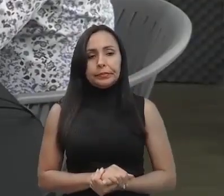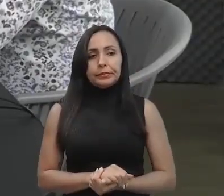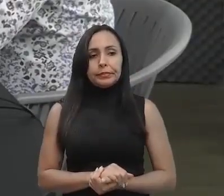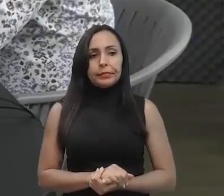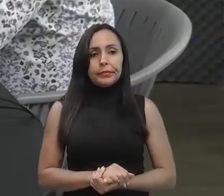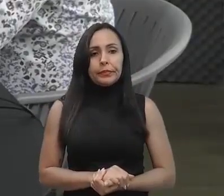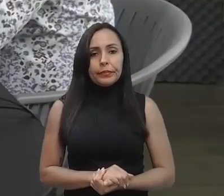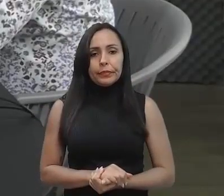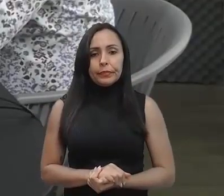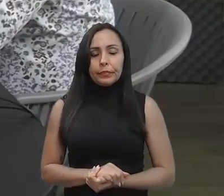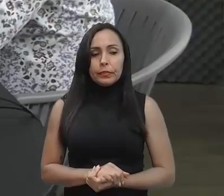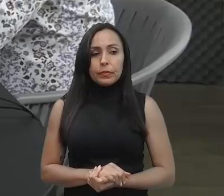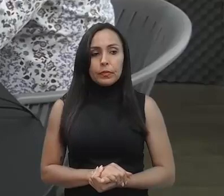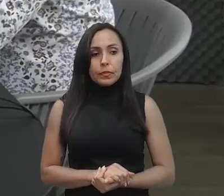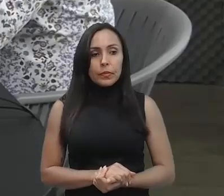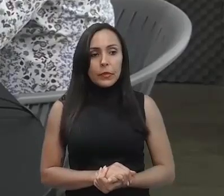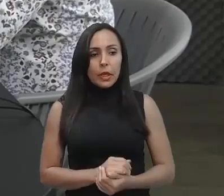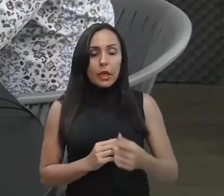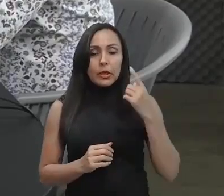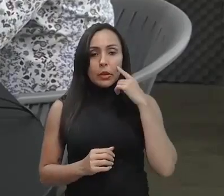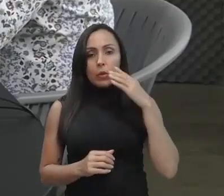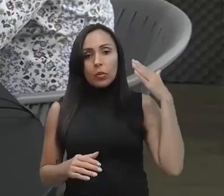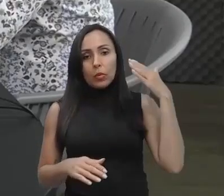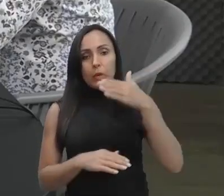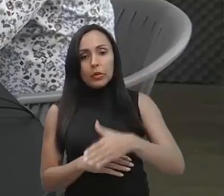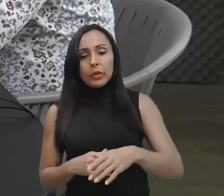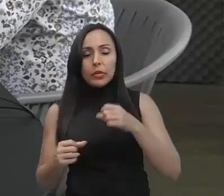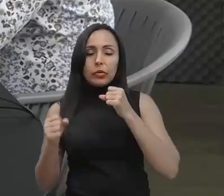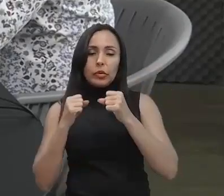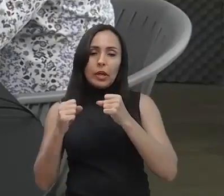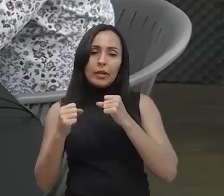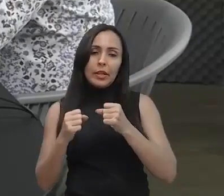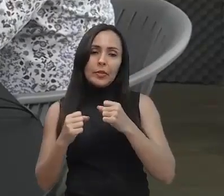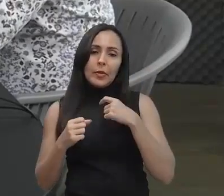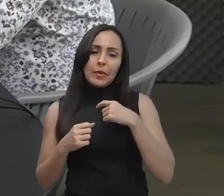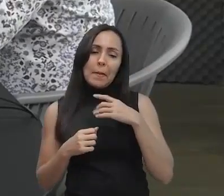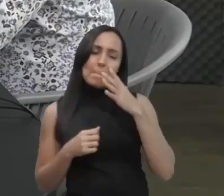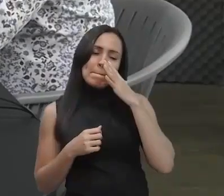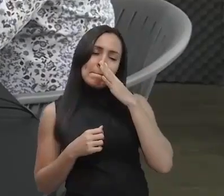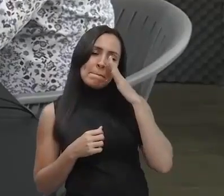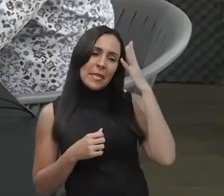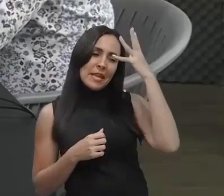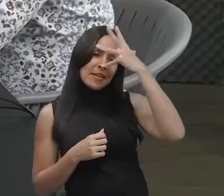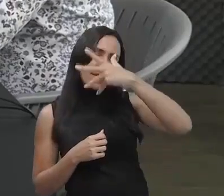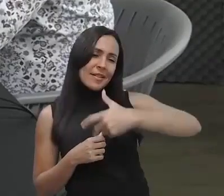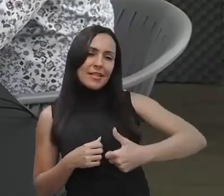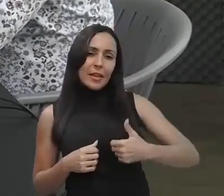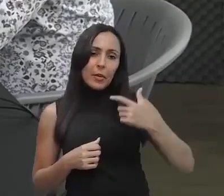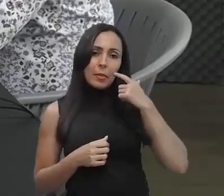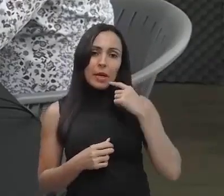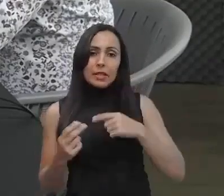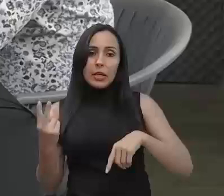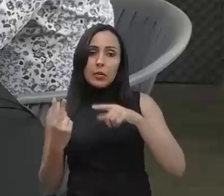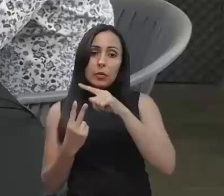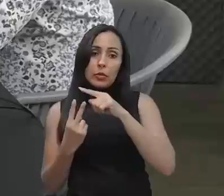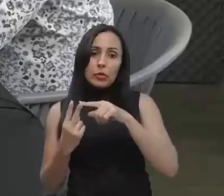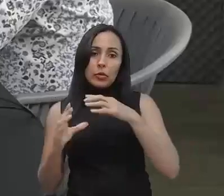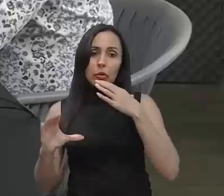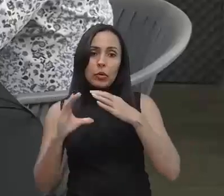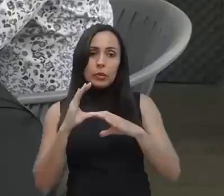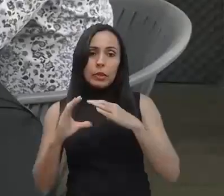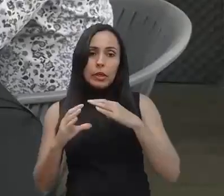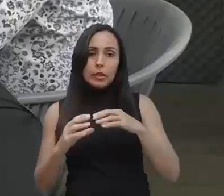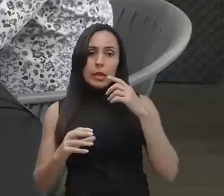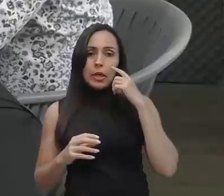aí quando eu entrei no jornalismo eu me me encantei eh passei por por dois veículos de comunicação né que foi o jornal aqui PR